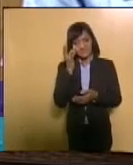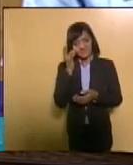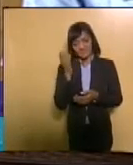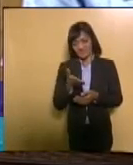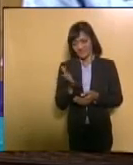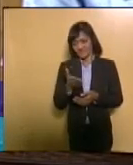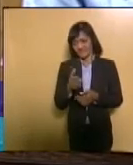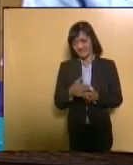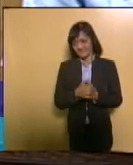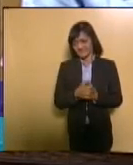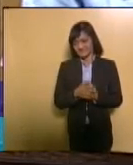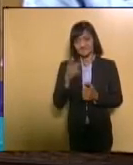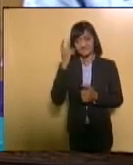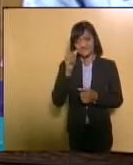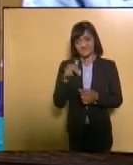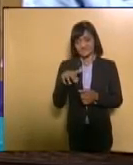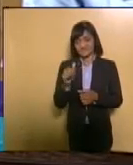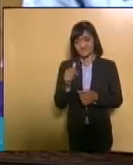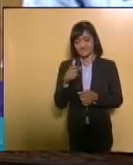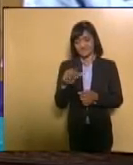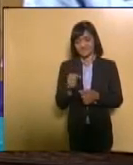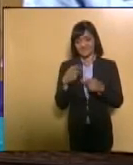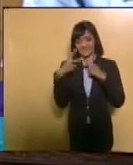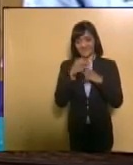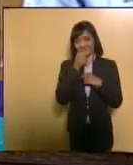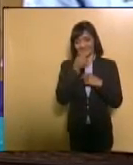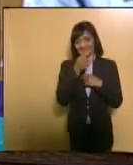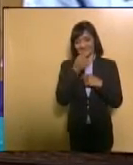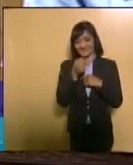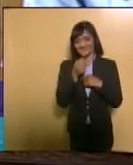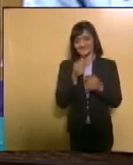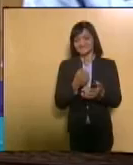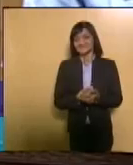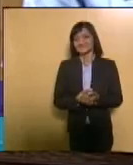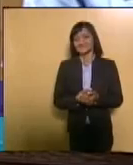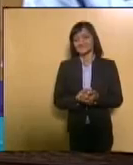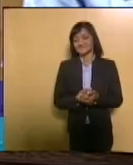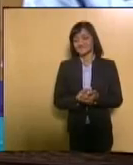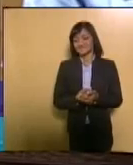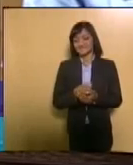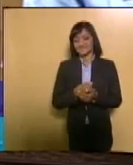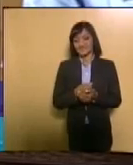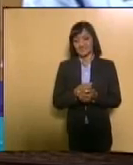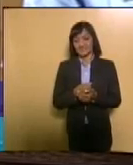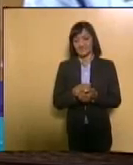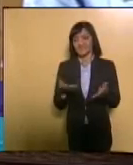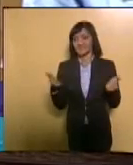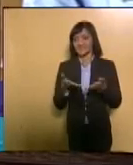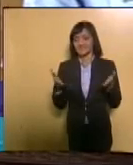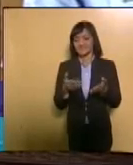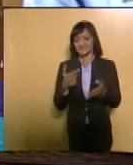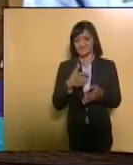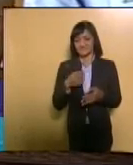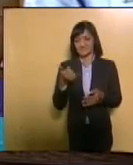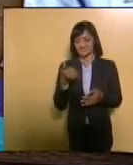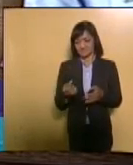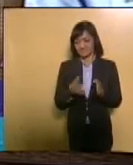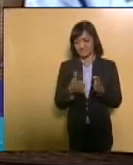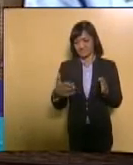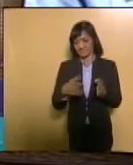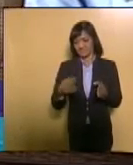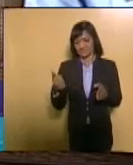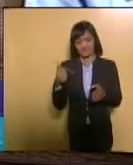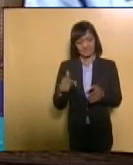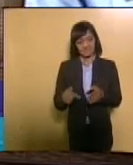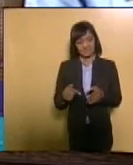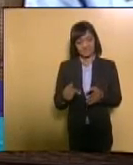senão deputada Ana Lúcia corta meu microfone eu quero ver só agora os da de 2016 a 2017